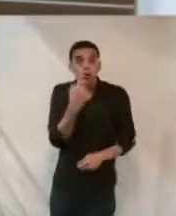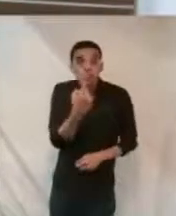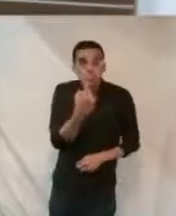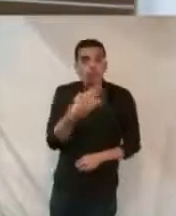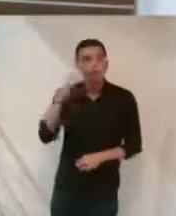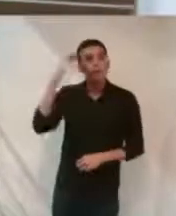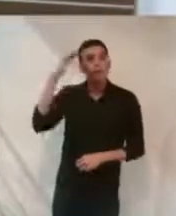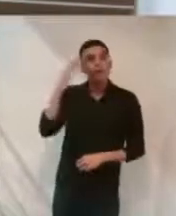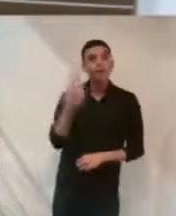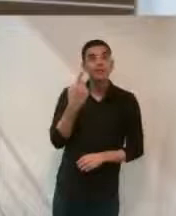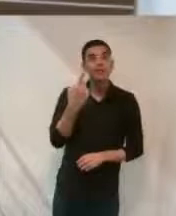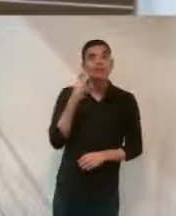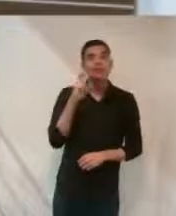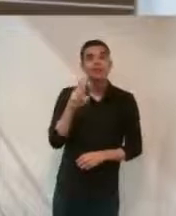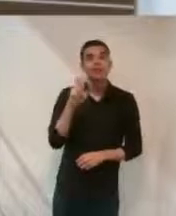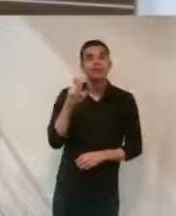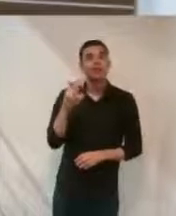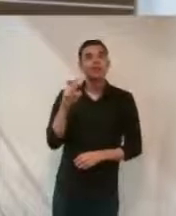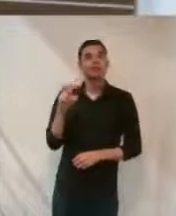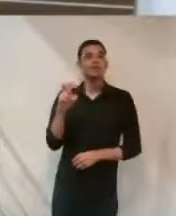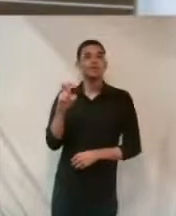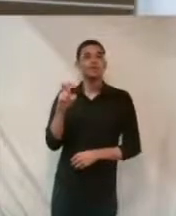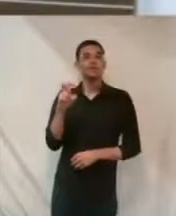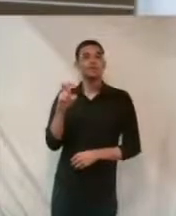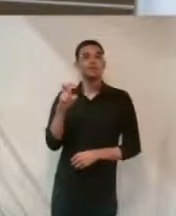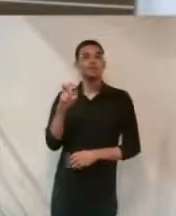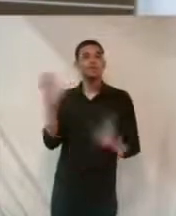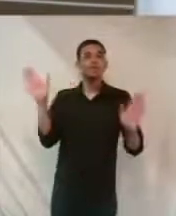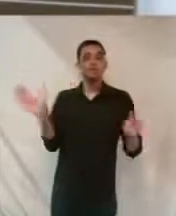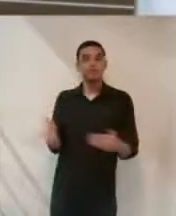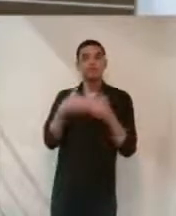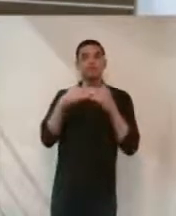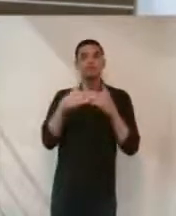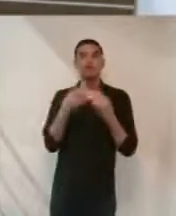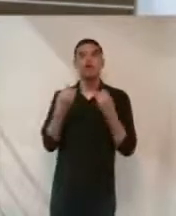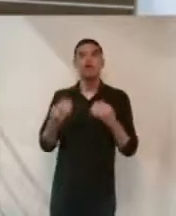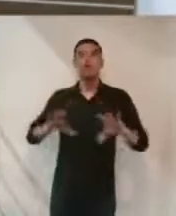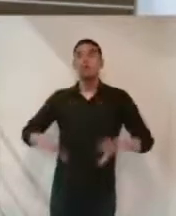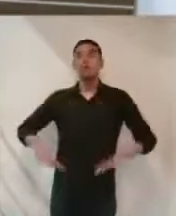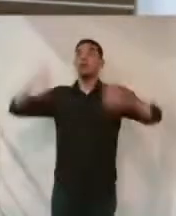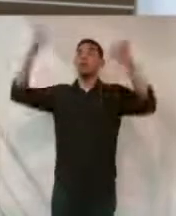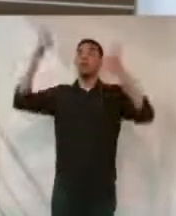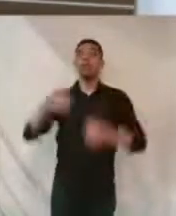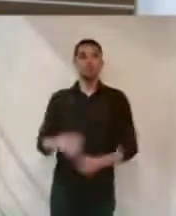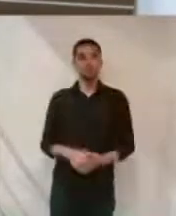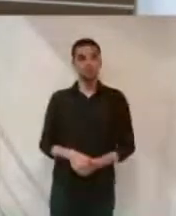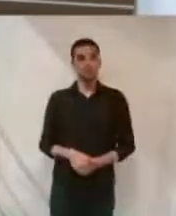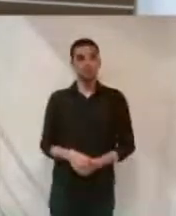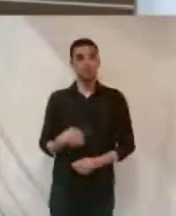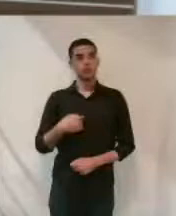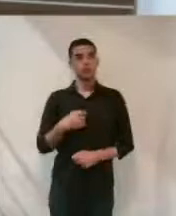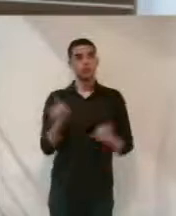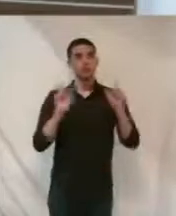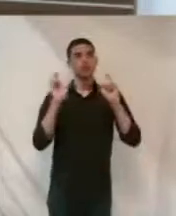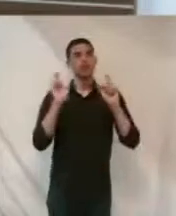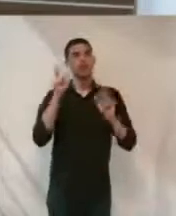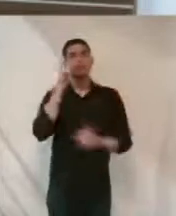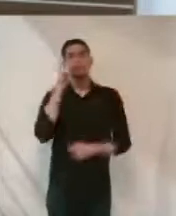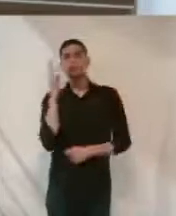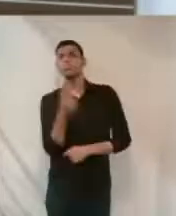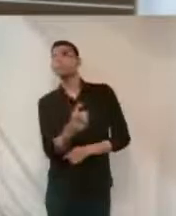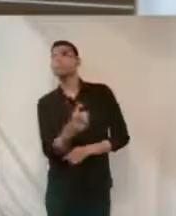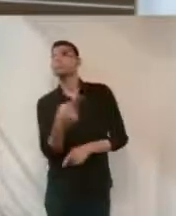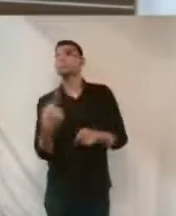Estamos perto, hein? Só tem 12 agora. Mas isso foi uma coisa que me chamou muito a atenção do